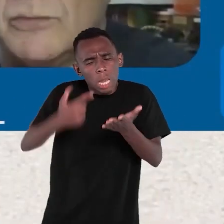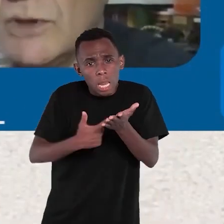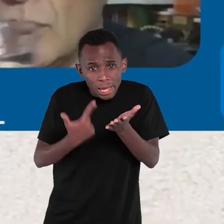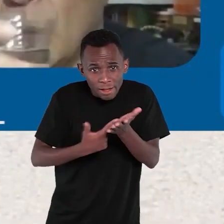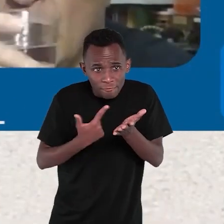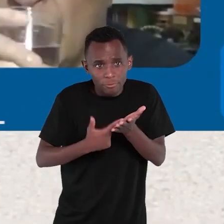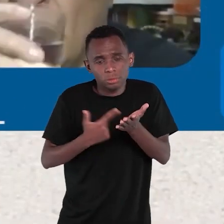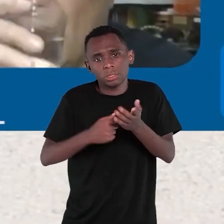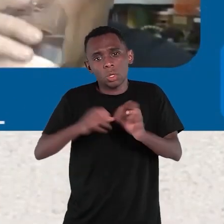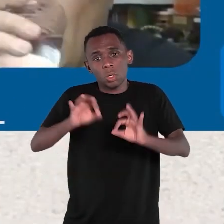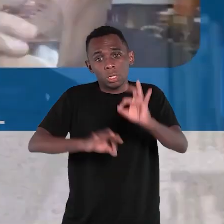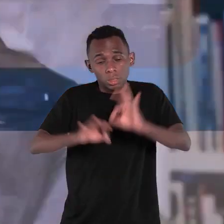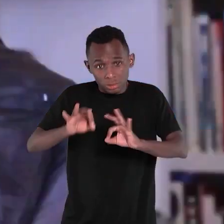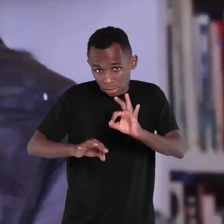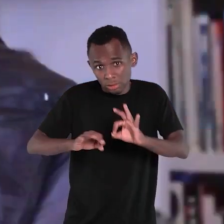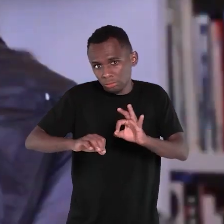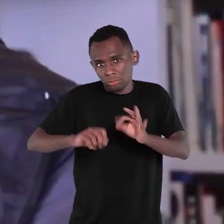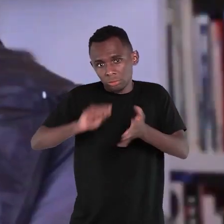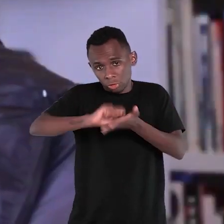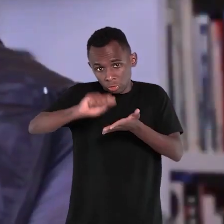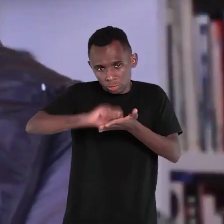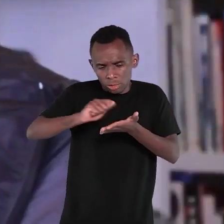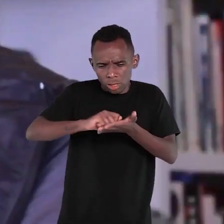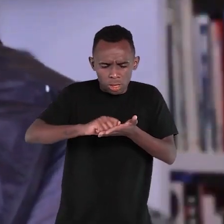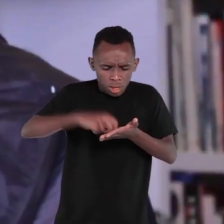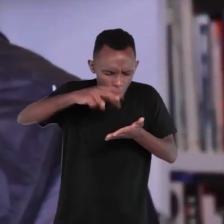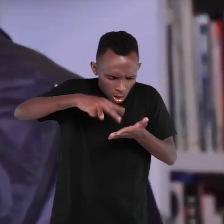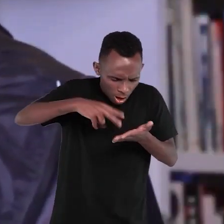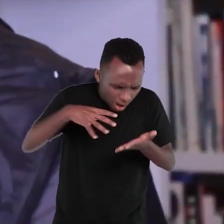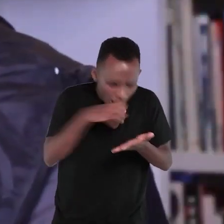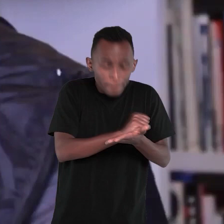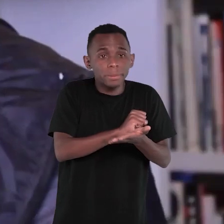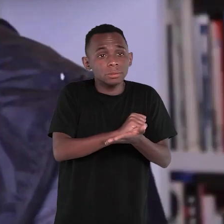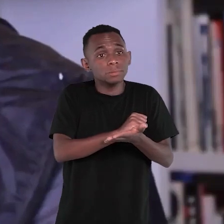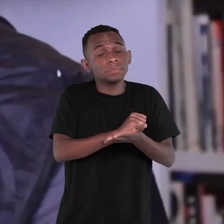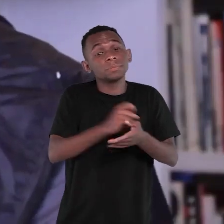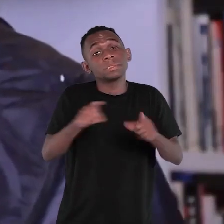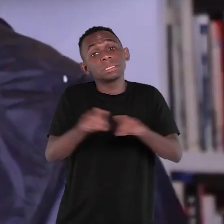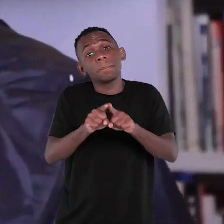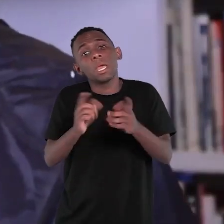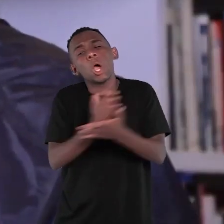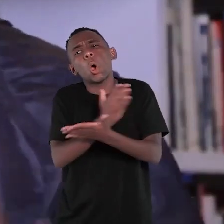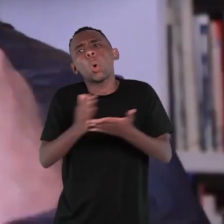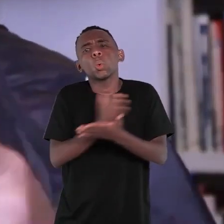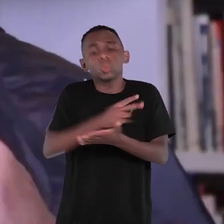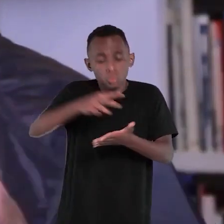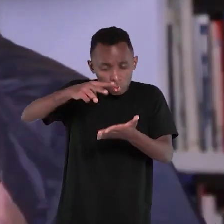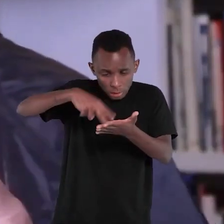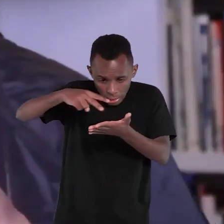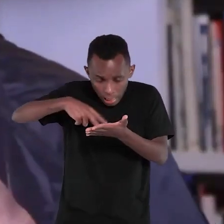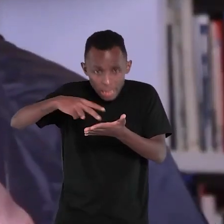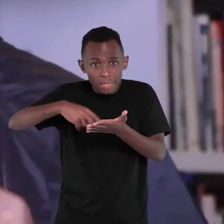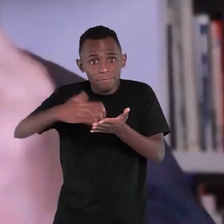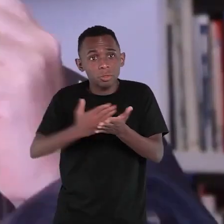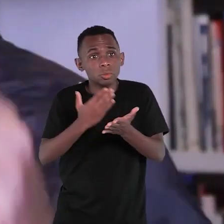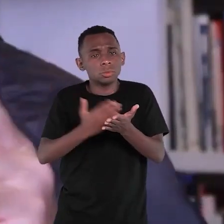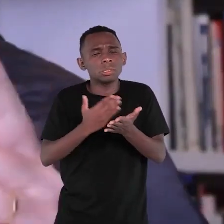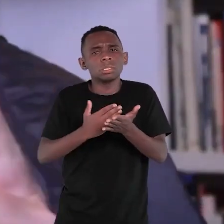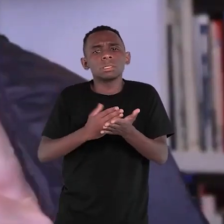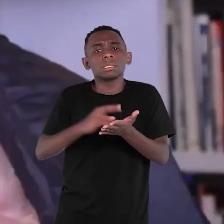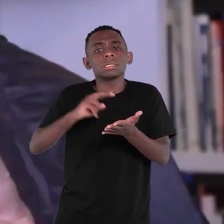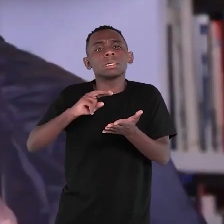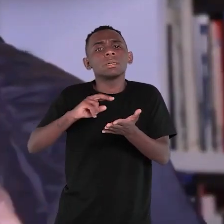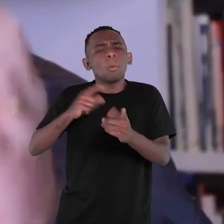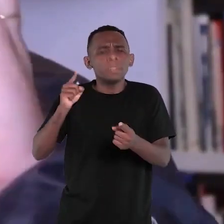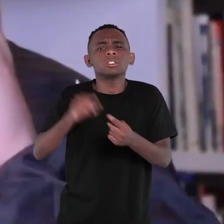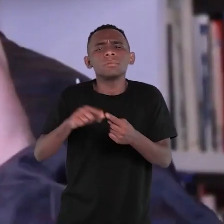se leem, que são feitos e escritos para serem lidos rápido, e livros que propositalmente têm